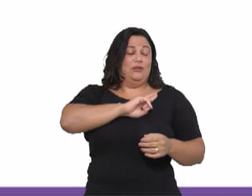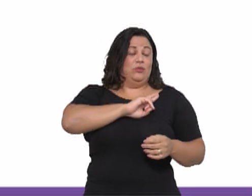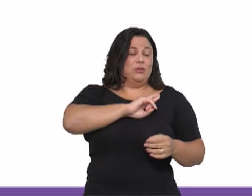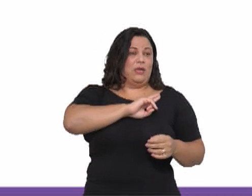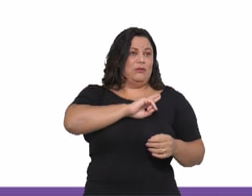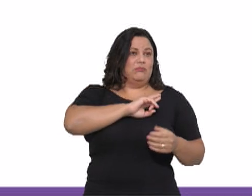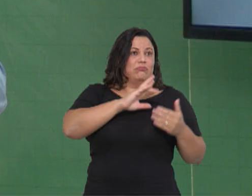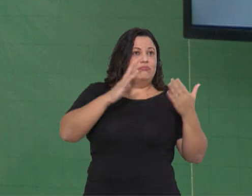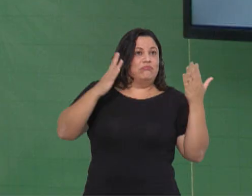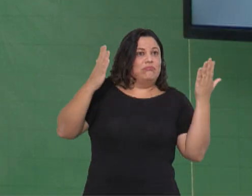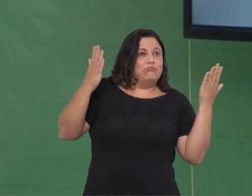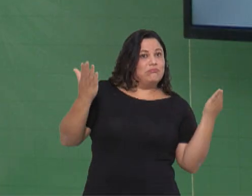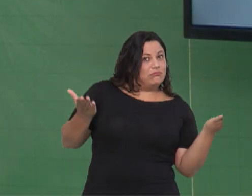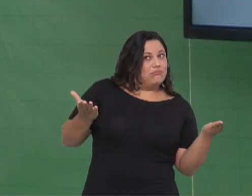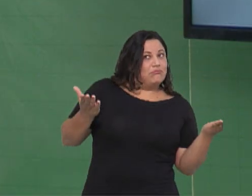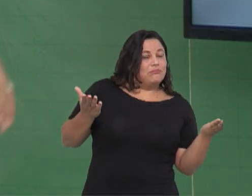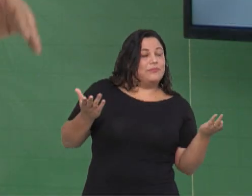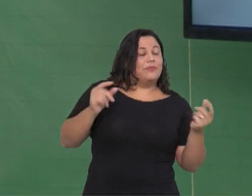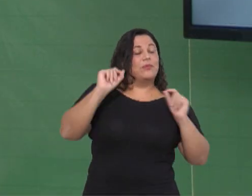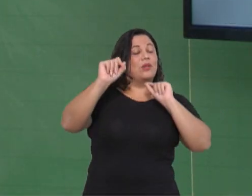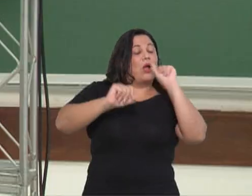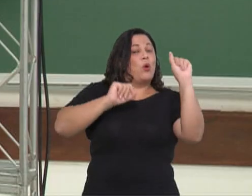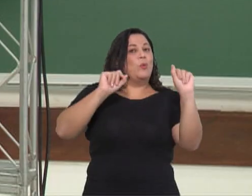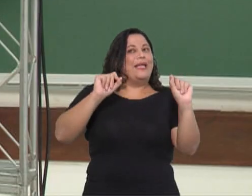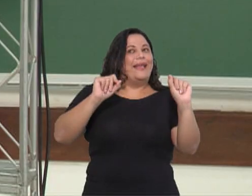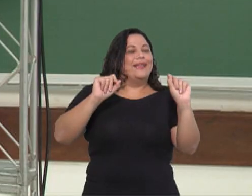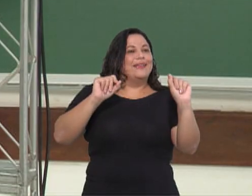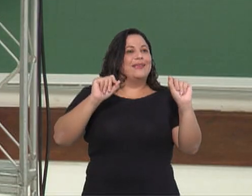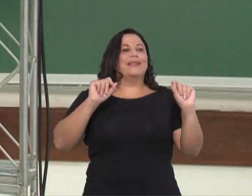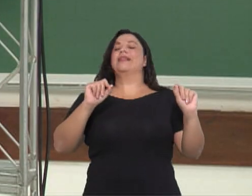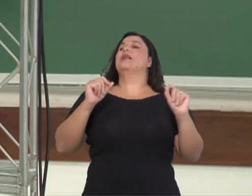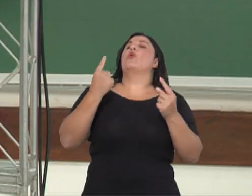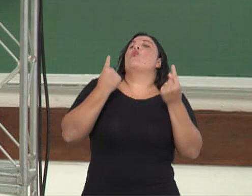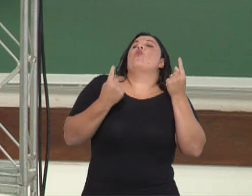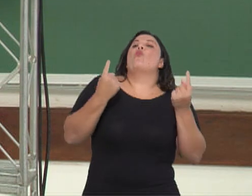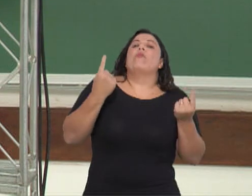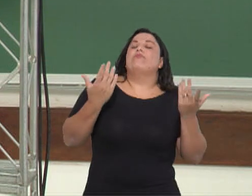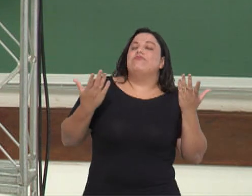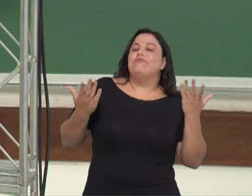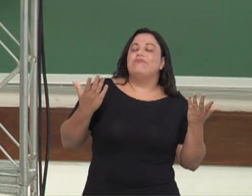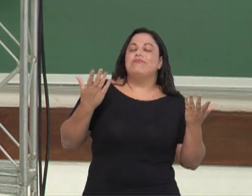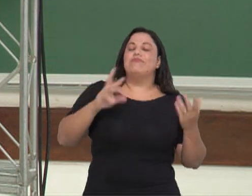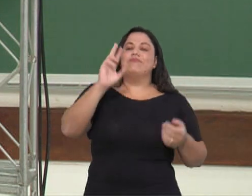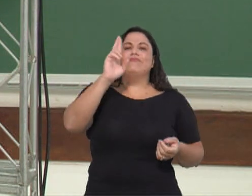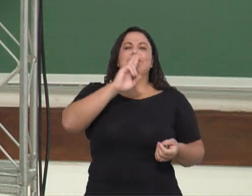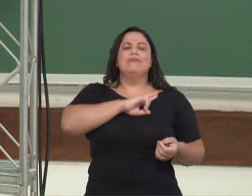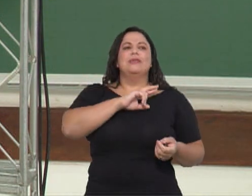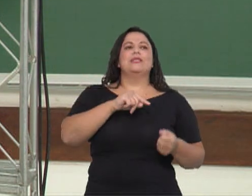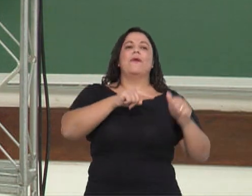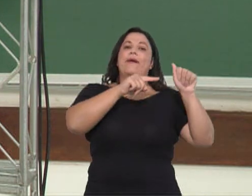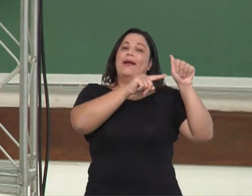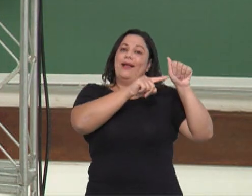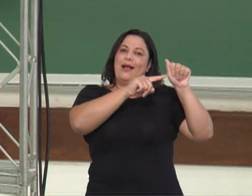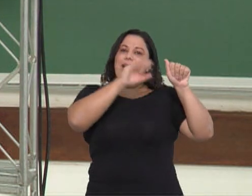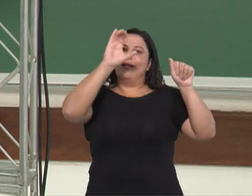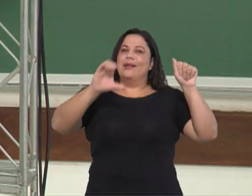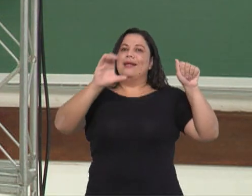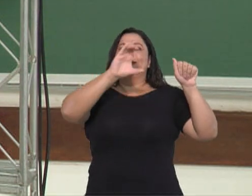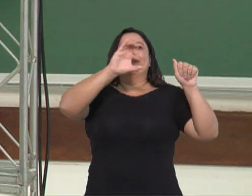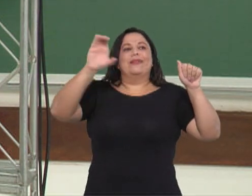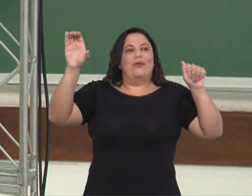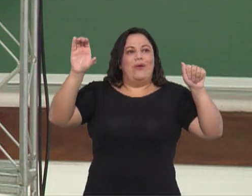essas festas sempre têm ligação com alguma religiosidade. Com qual religiosidade a festa junina está ligada? Letra A,